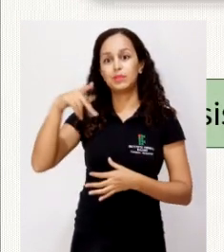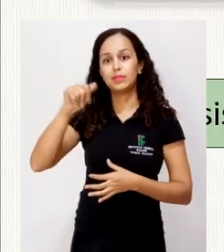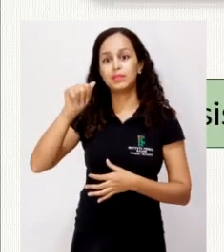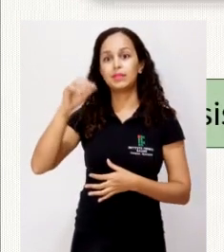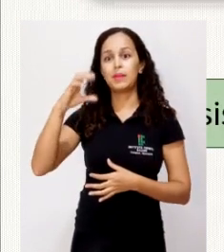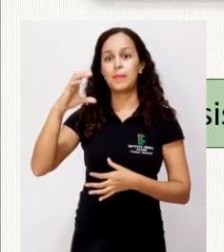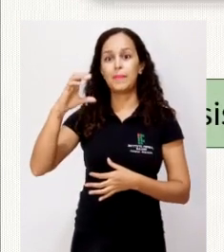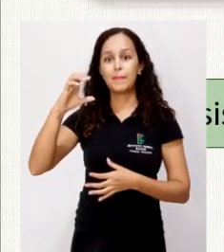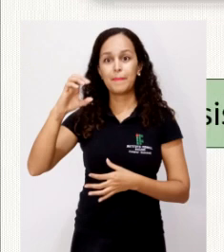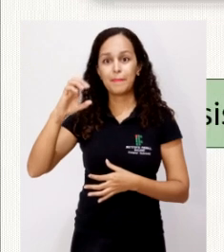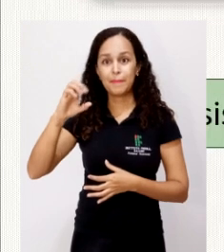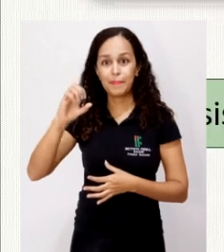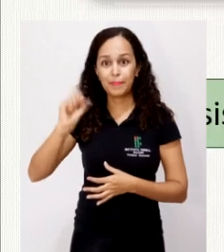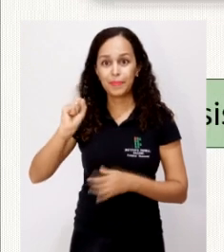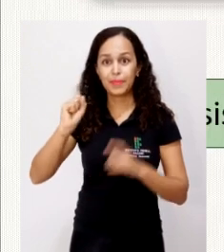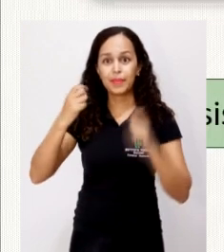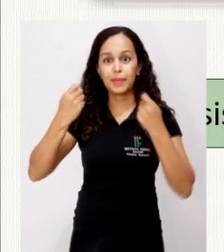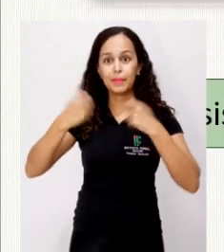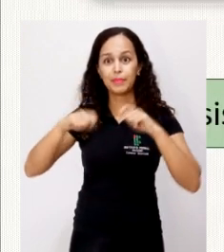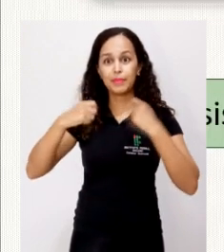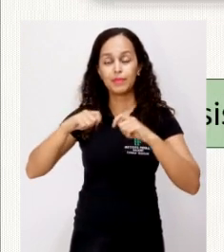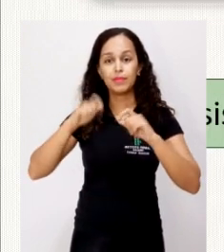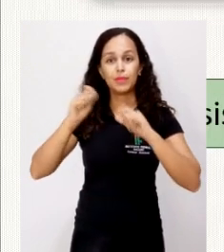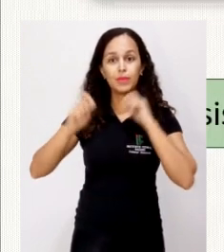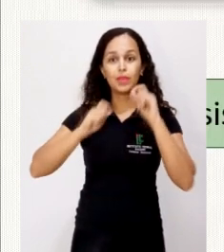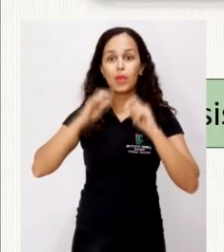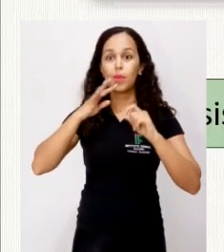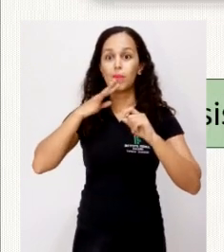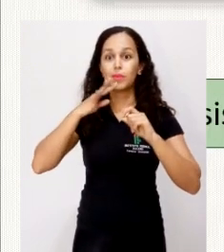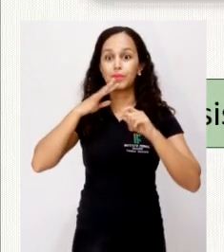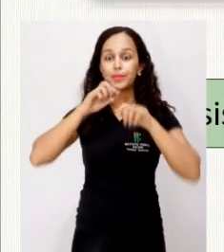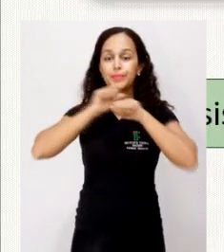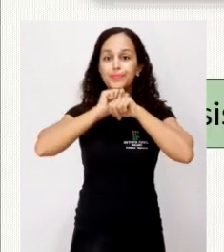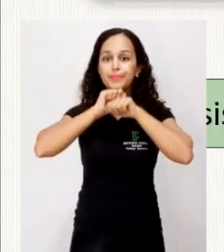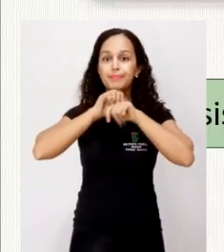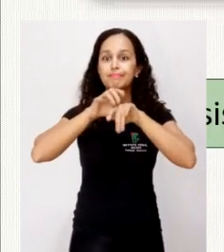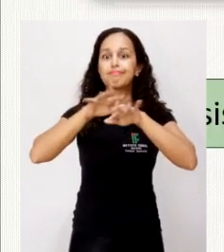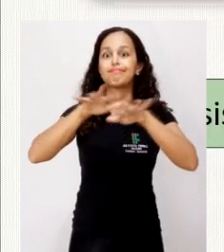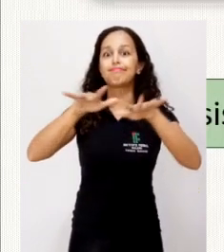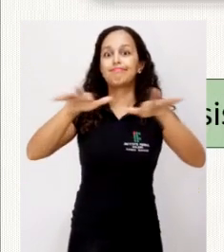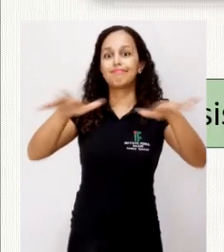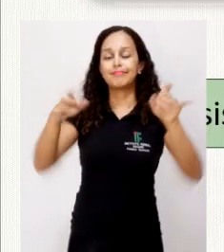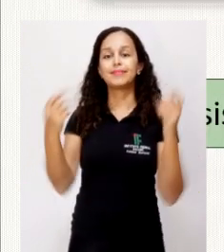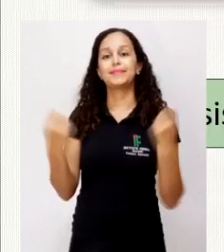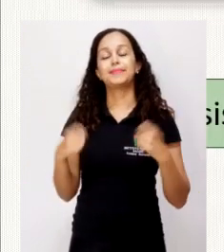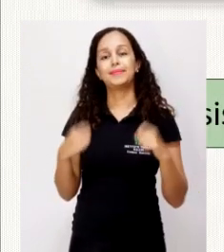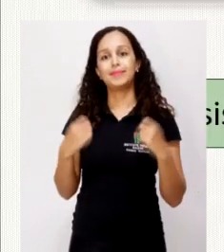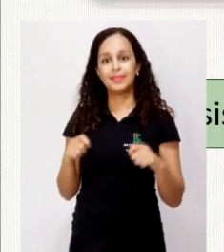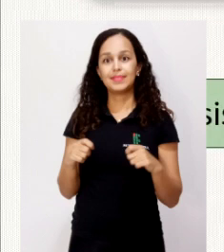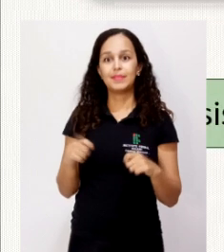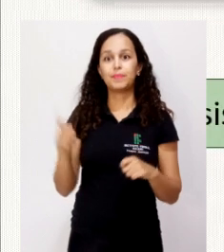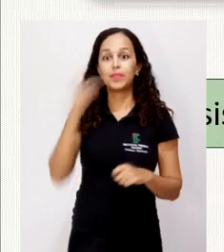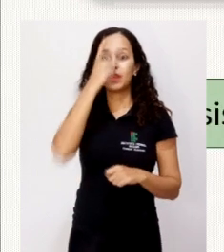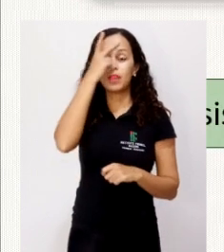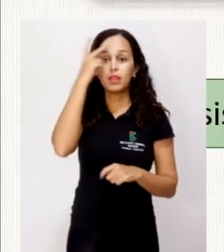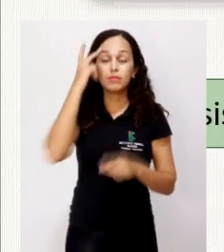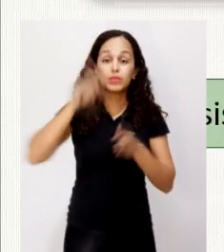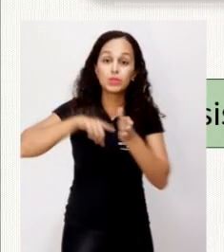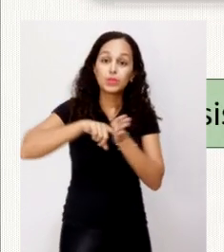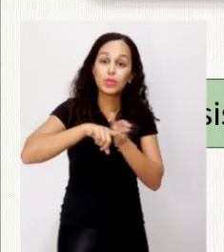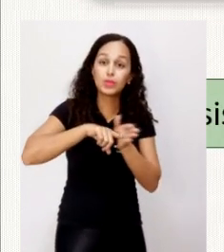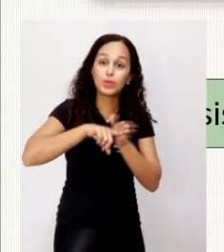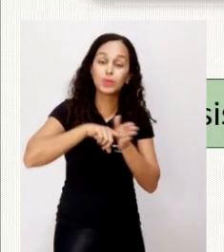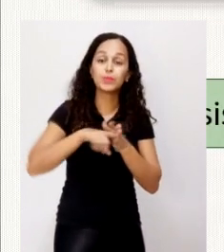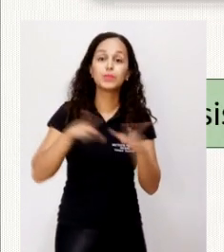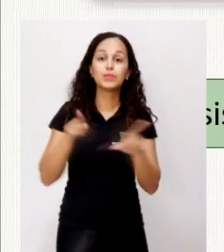punks, né? Então é necessária essa disseminação para valorização, para que tanto os